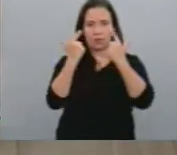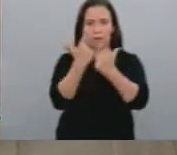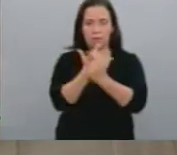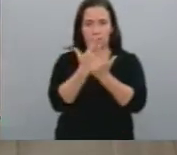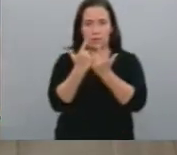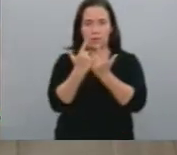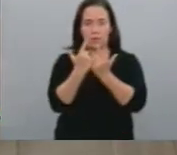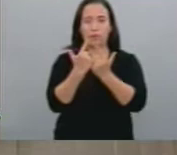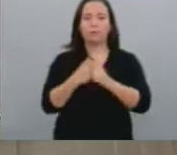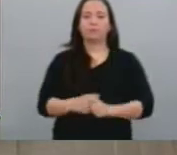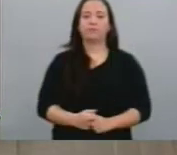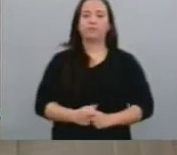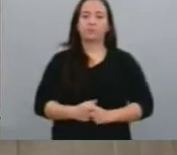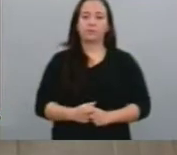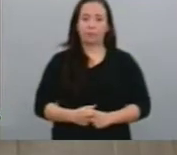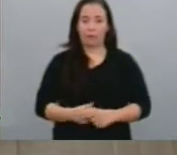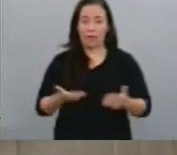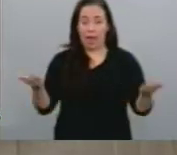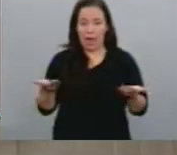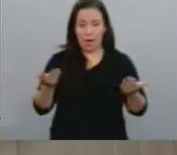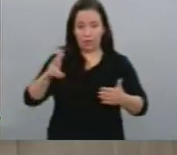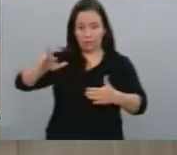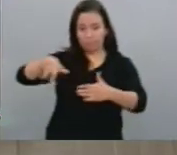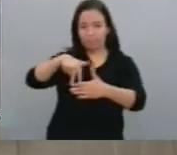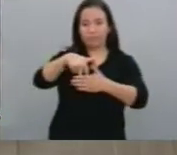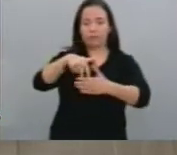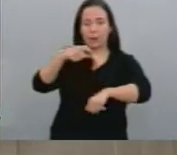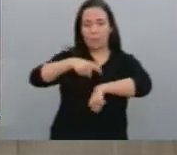exato momento em que ocupo essa tribuna,